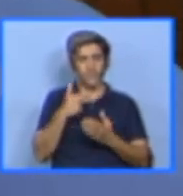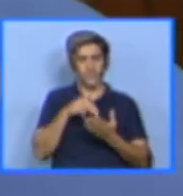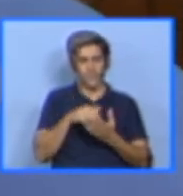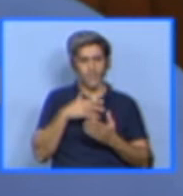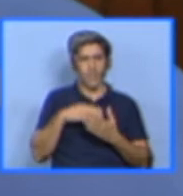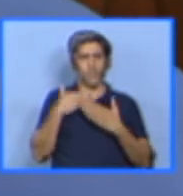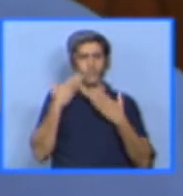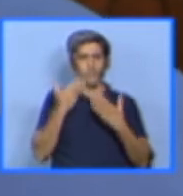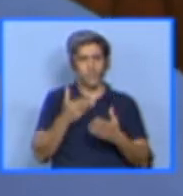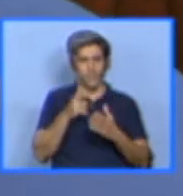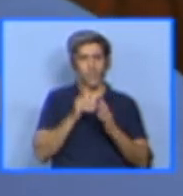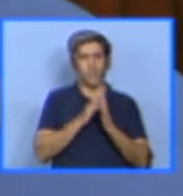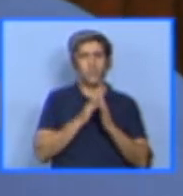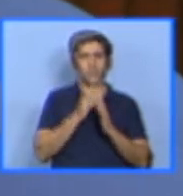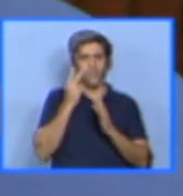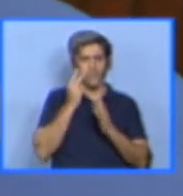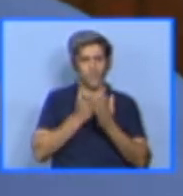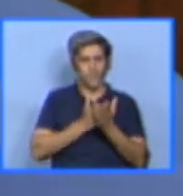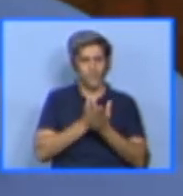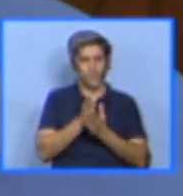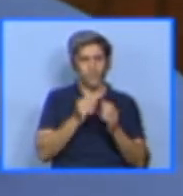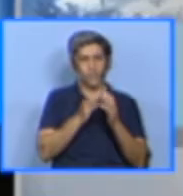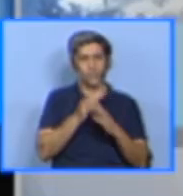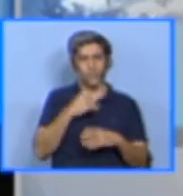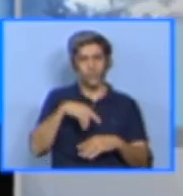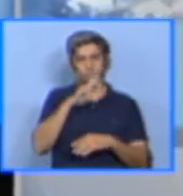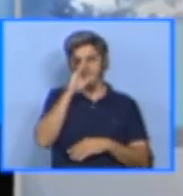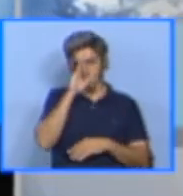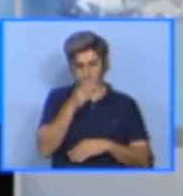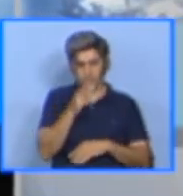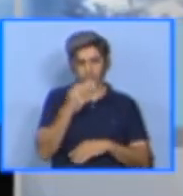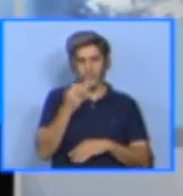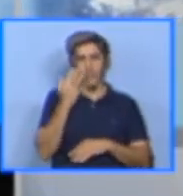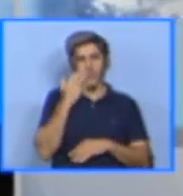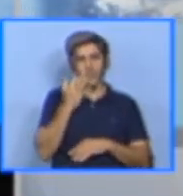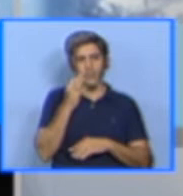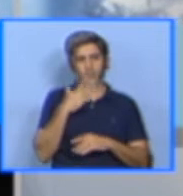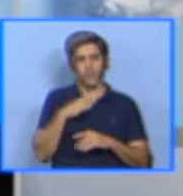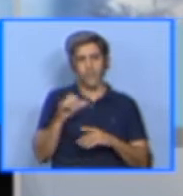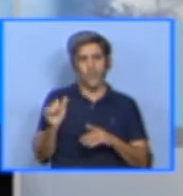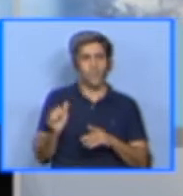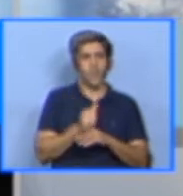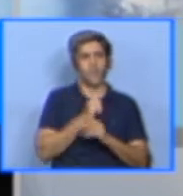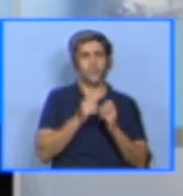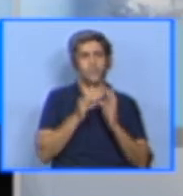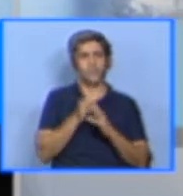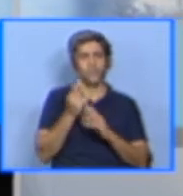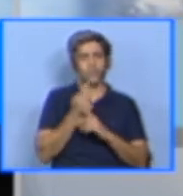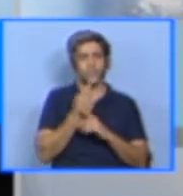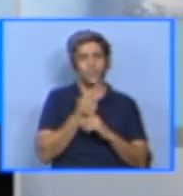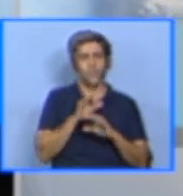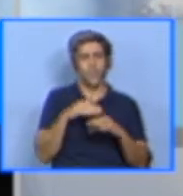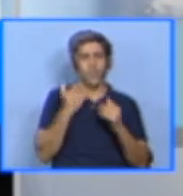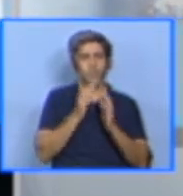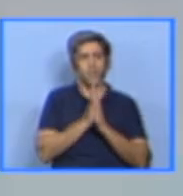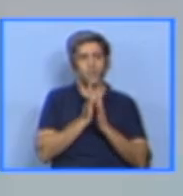ajudar a que esta Igreja se mantivesse viva. Como todos sabemos, portanto, houve uma tentativa de apagar todos os sinais exteriores de qualquer